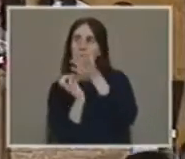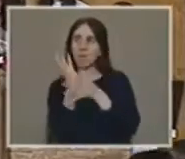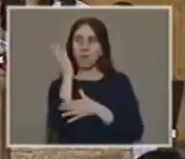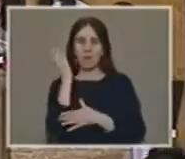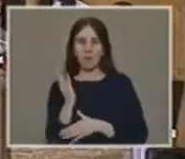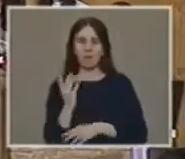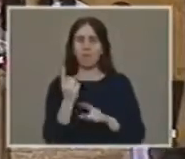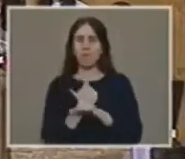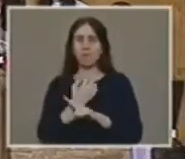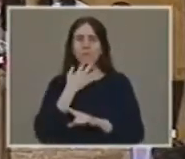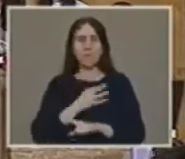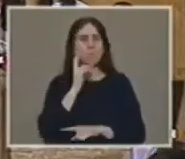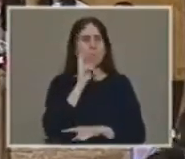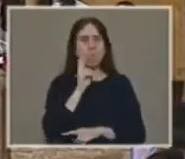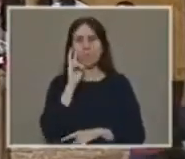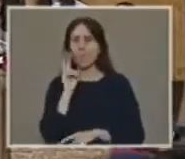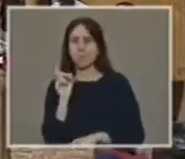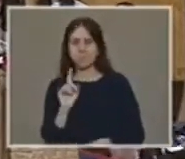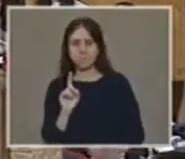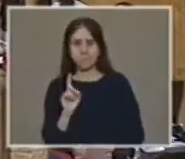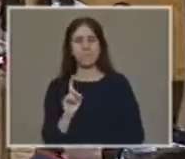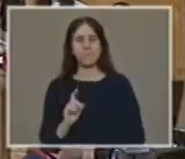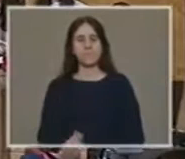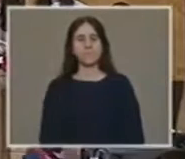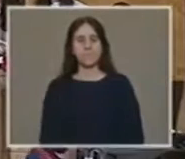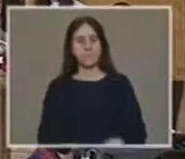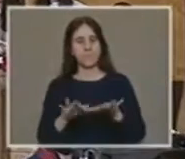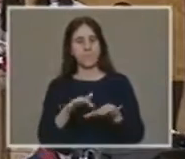as coisas visíveis e invisíveis.